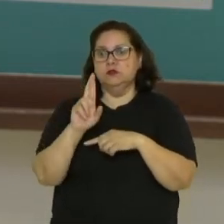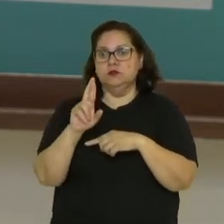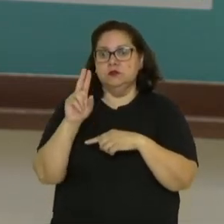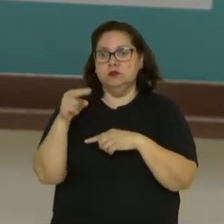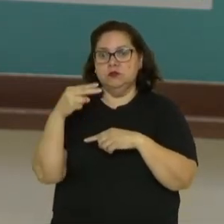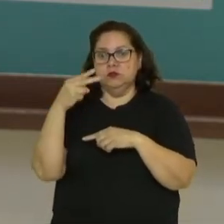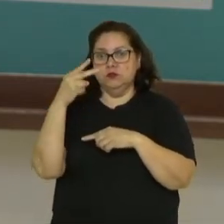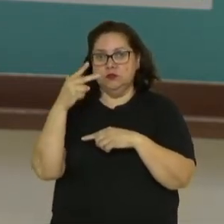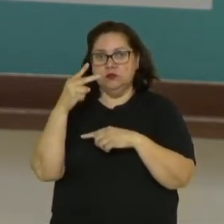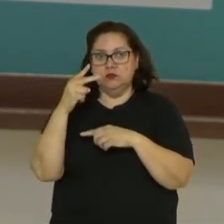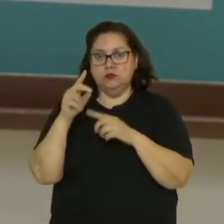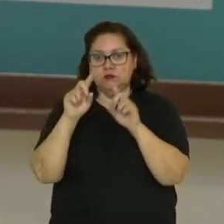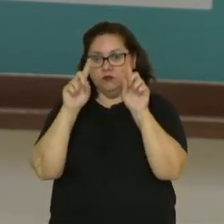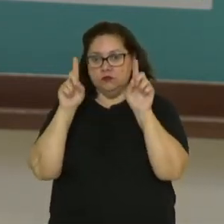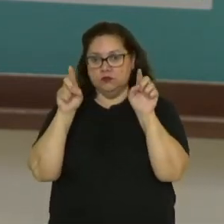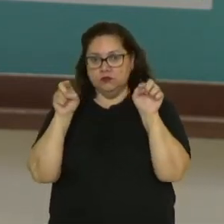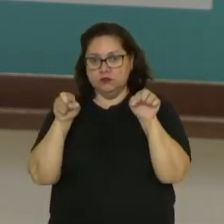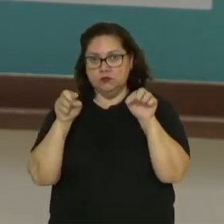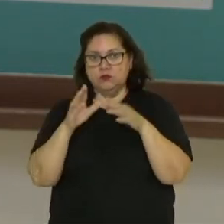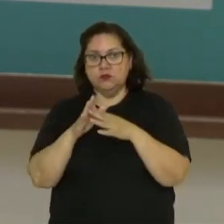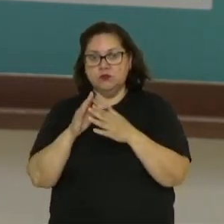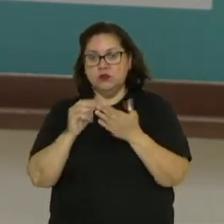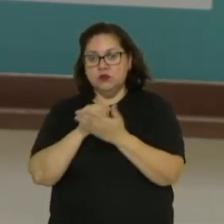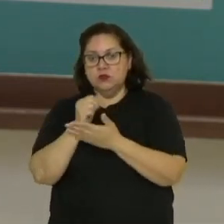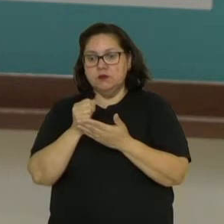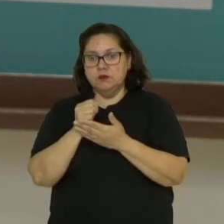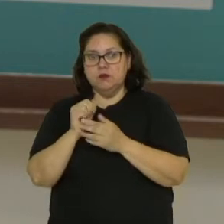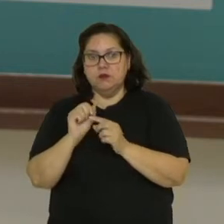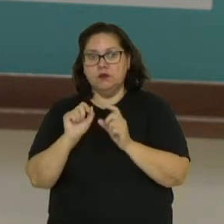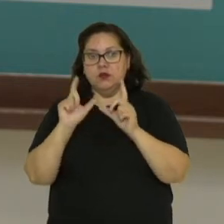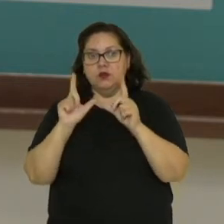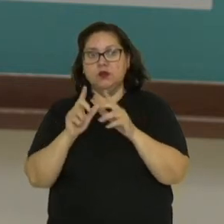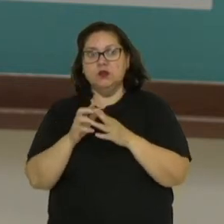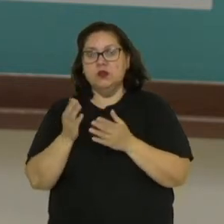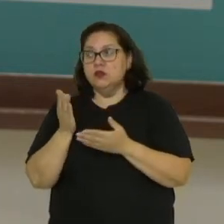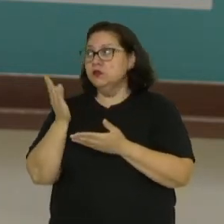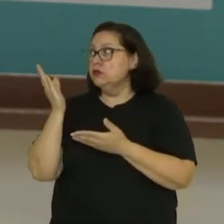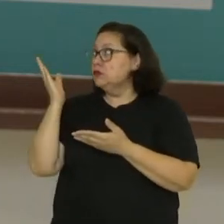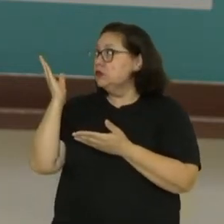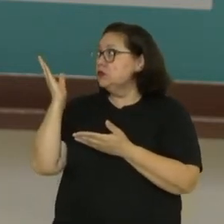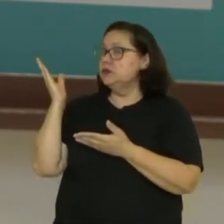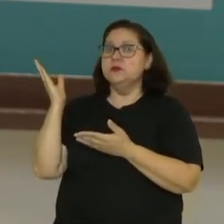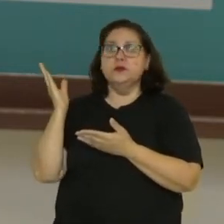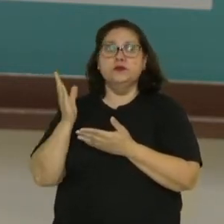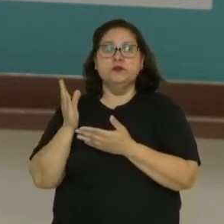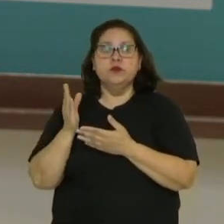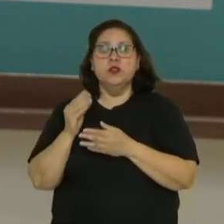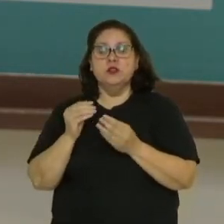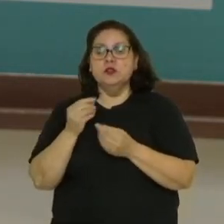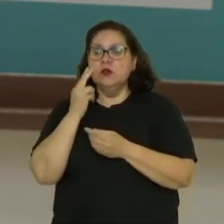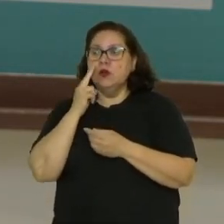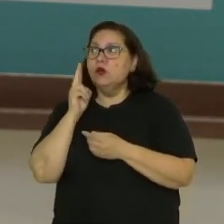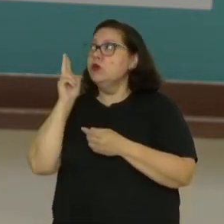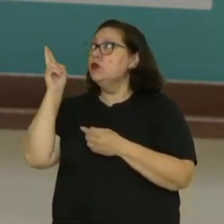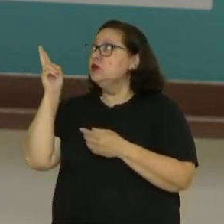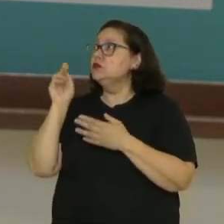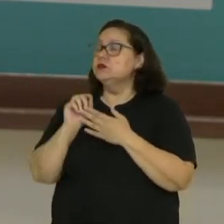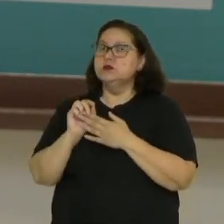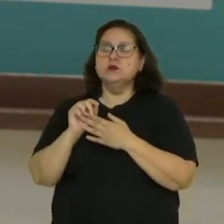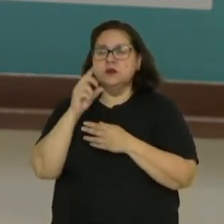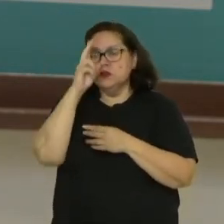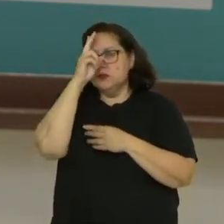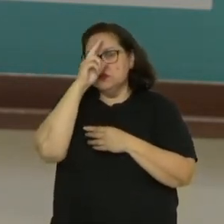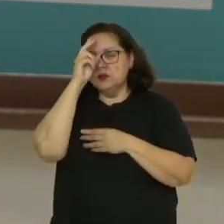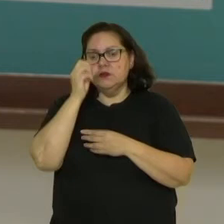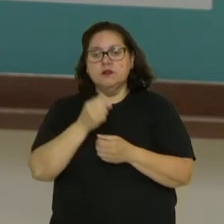mais o quadrado do raio da base maior. Nesse caso aqui, quando a gente olha agora isso daqui, a gente